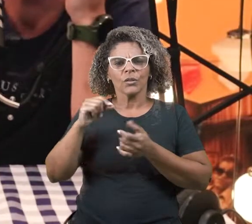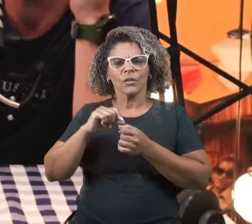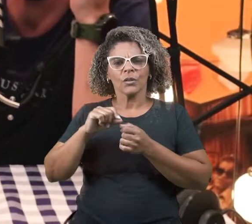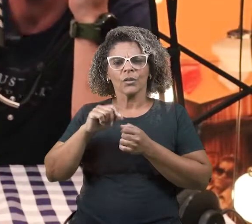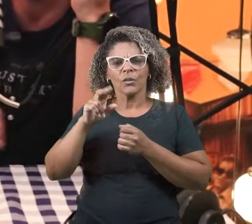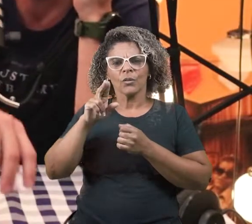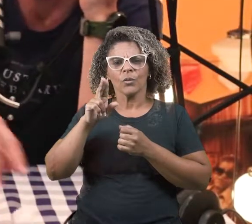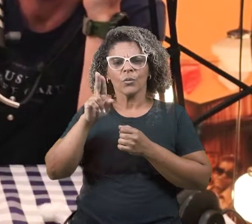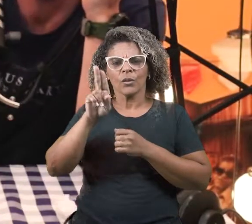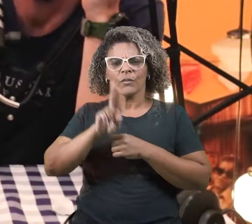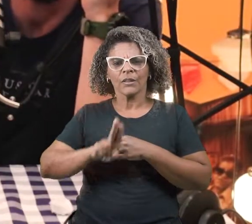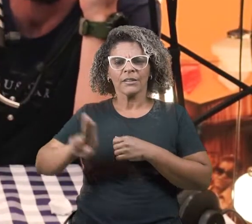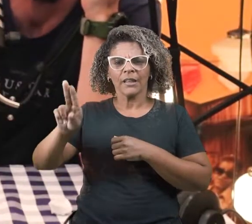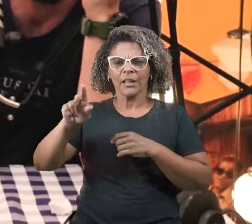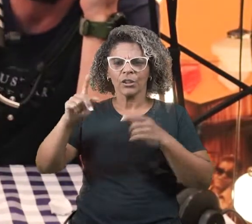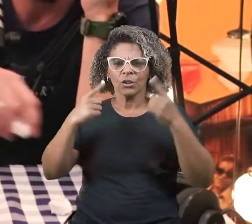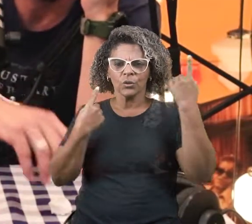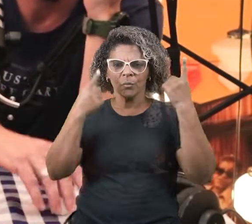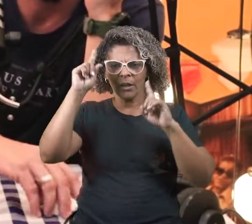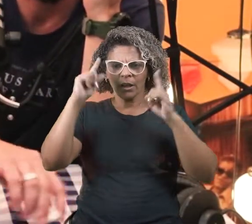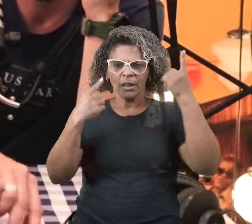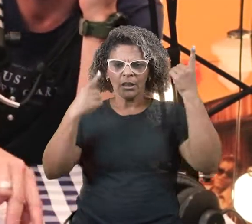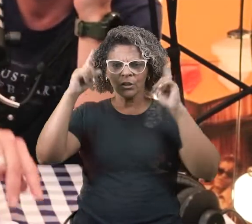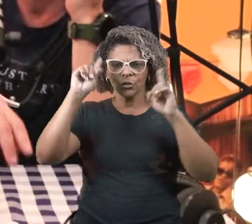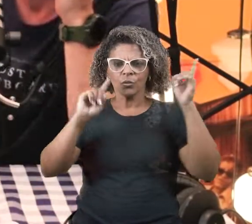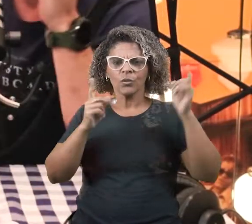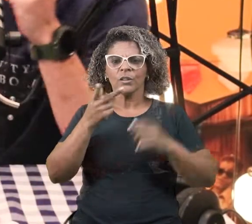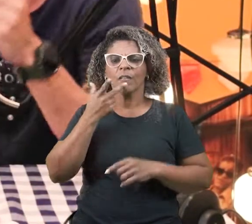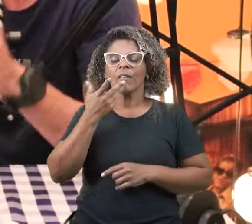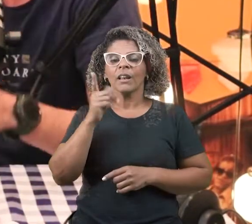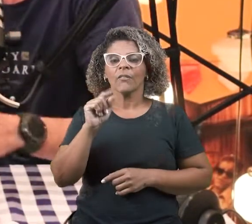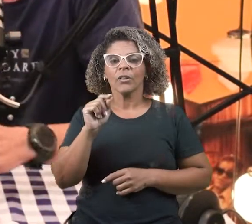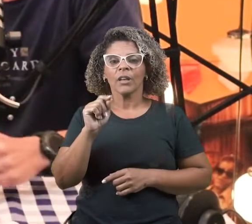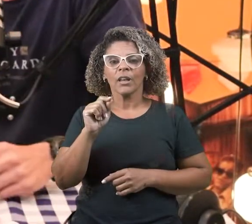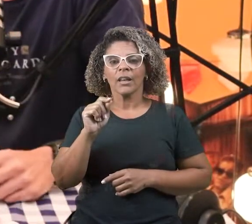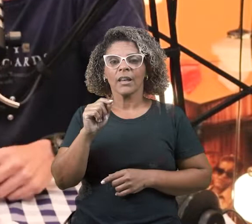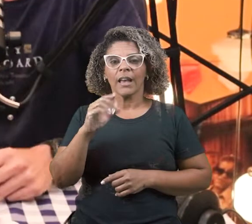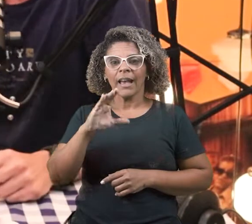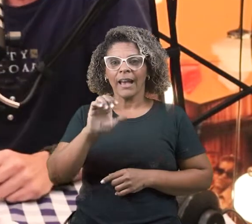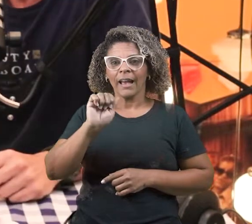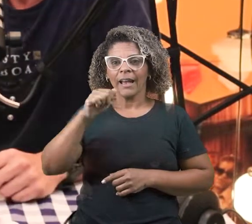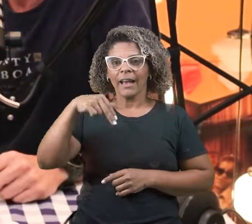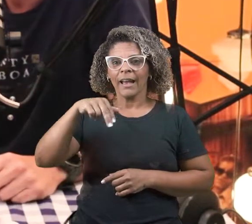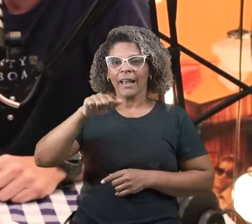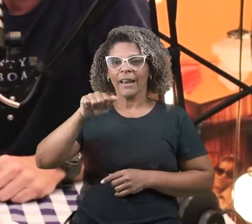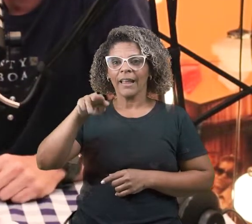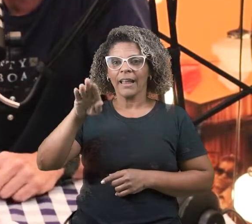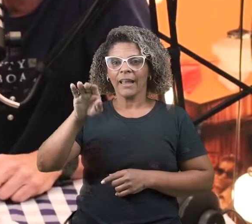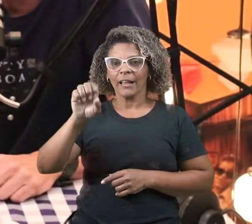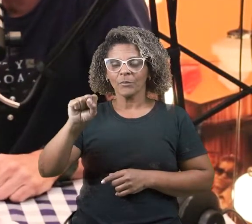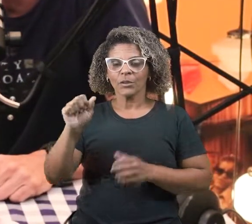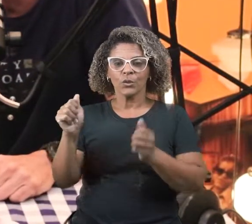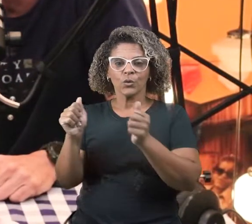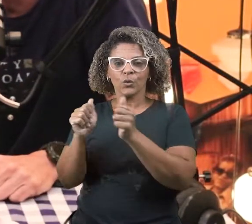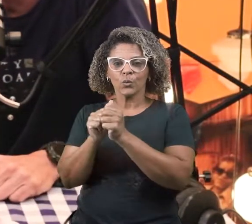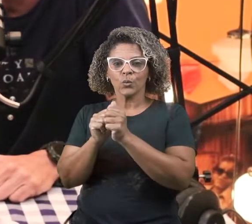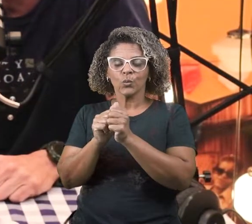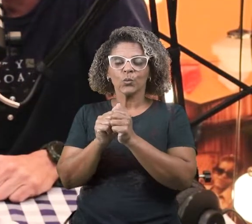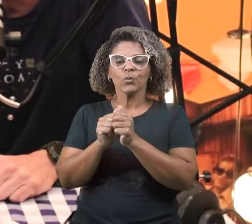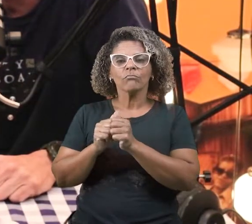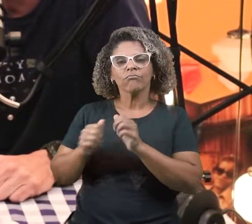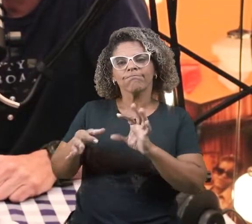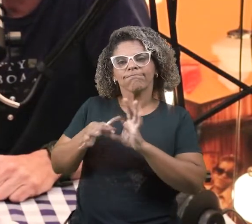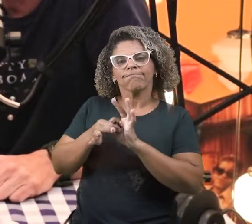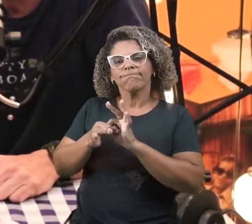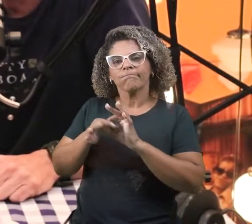cannabis recreativa à prática sexual. É claro que a gente não tá falando aqui do cidadão que, sei lá, fuma o dia inteiro e vai